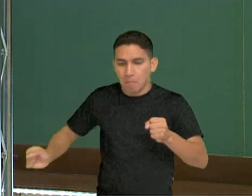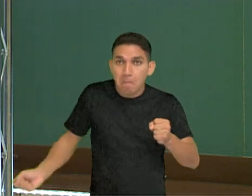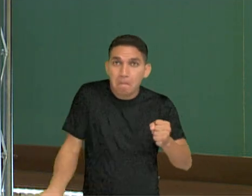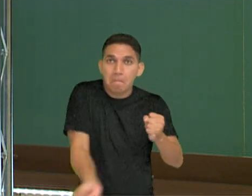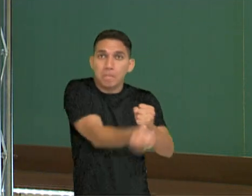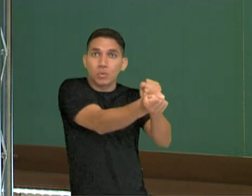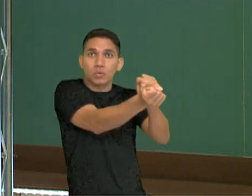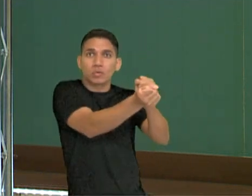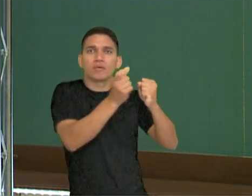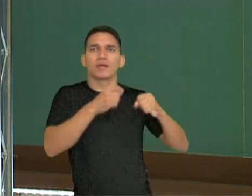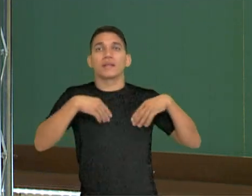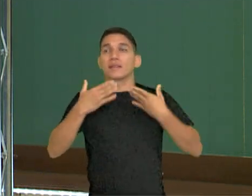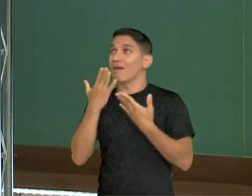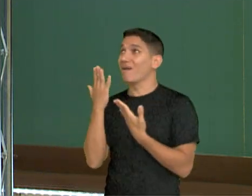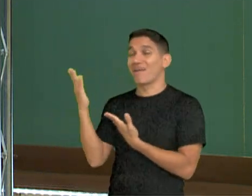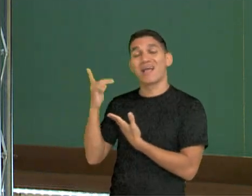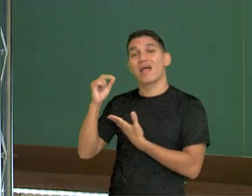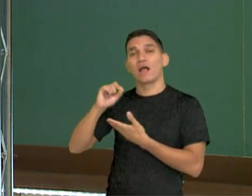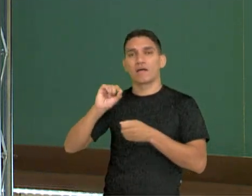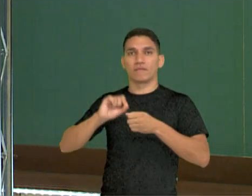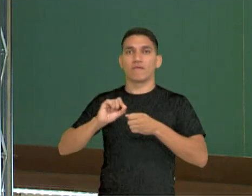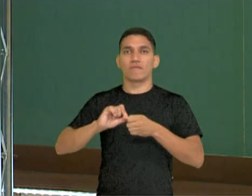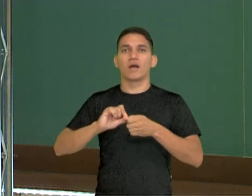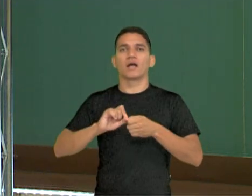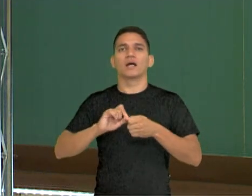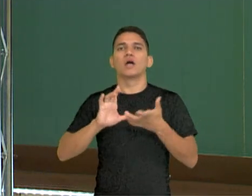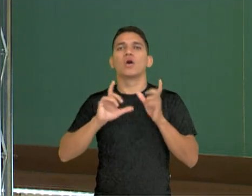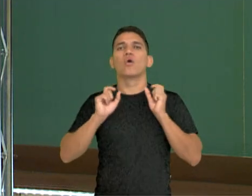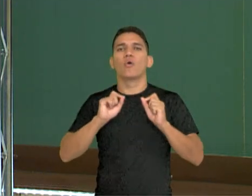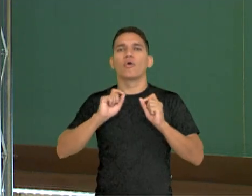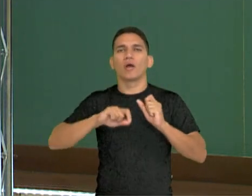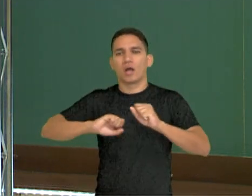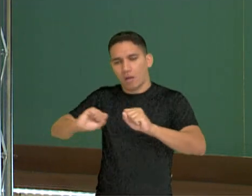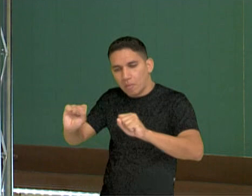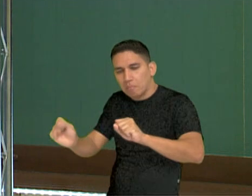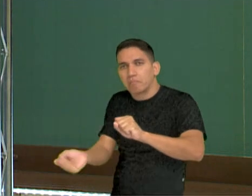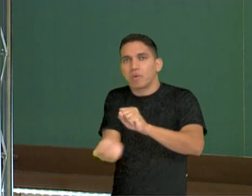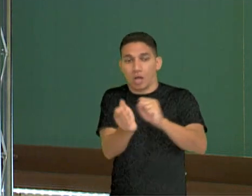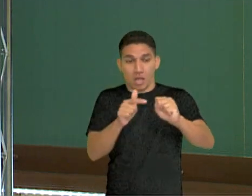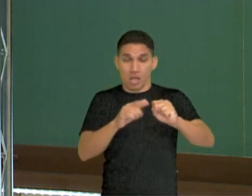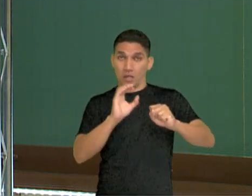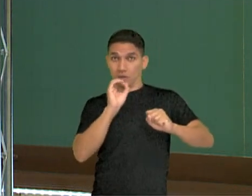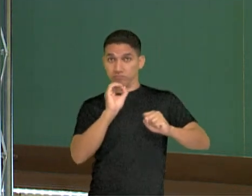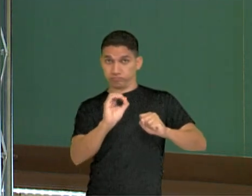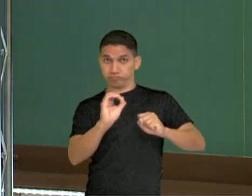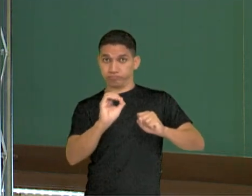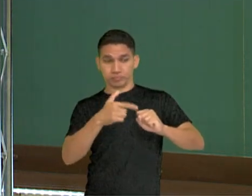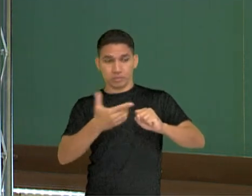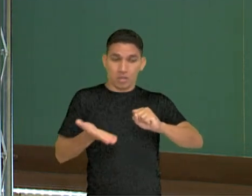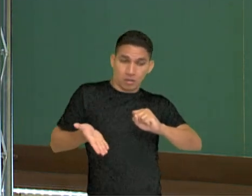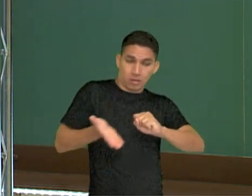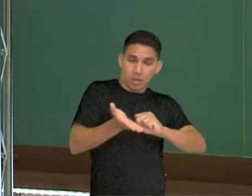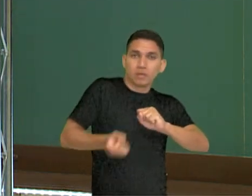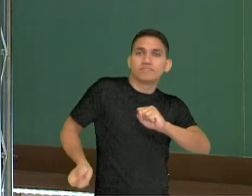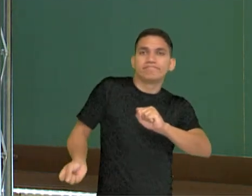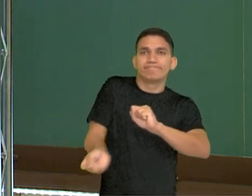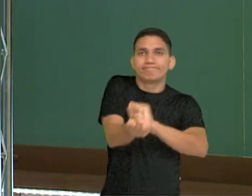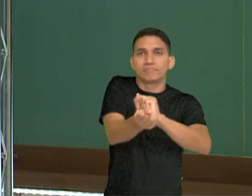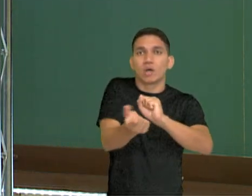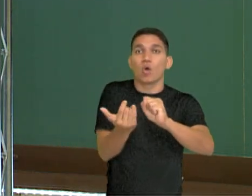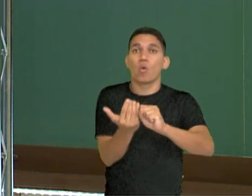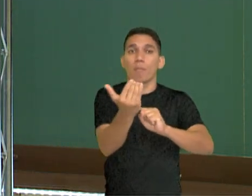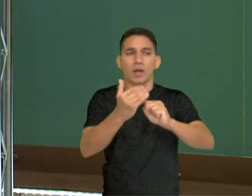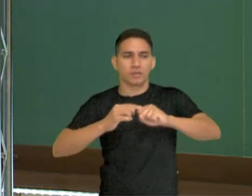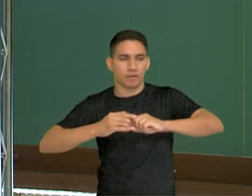certo? Então, esse saque, a pessoa está com uma bola saindo em repouso e a partir dela você atingiu uma velocidade de